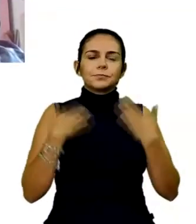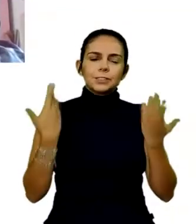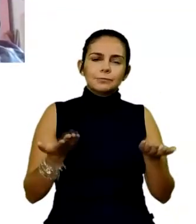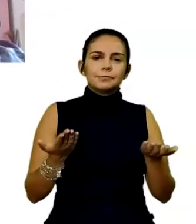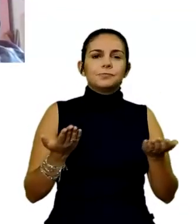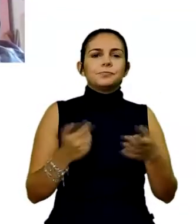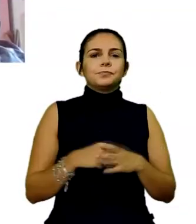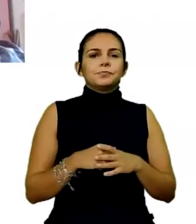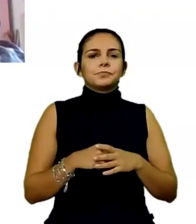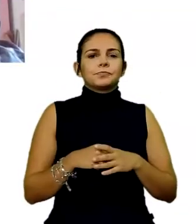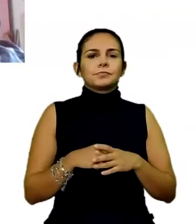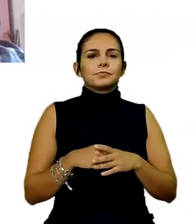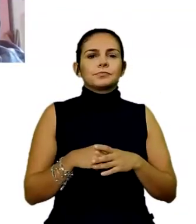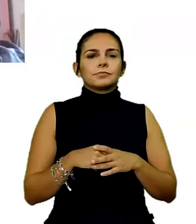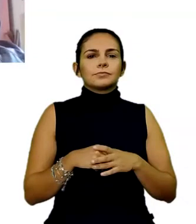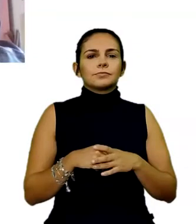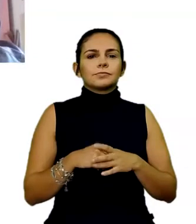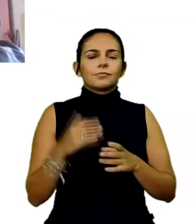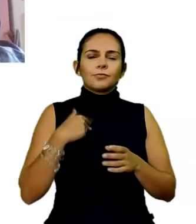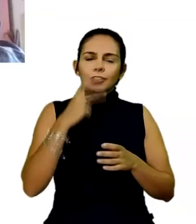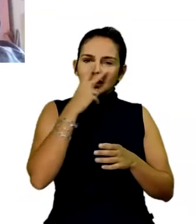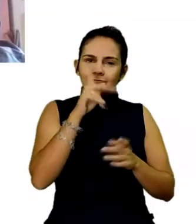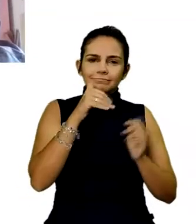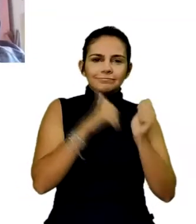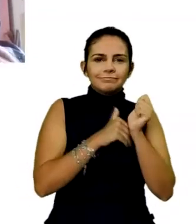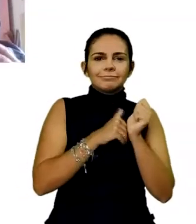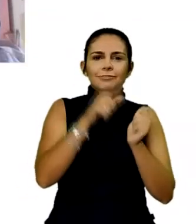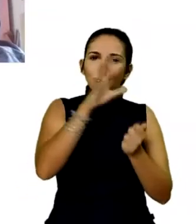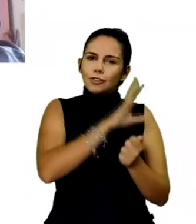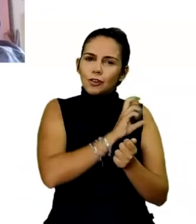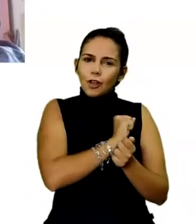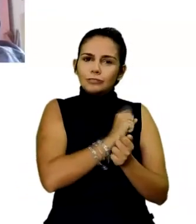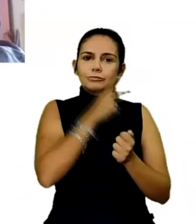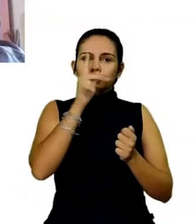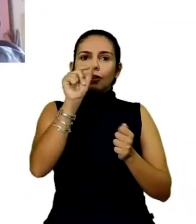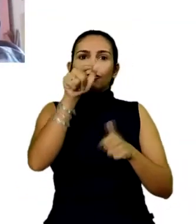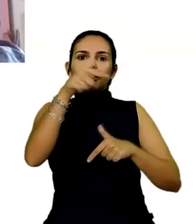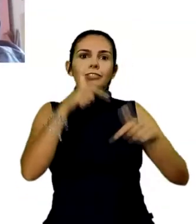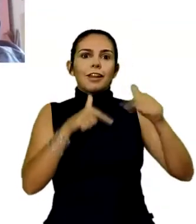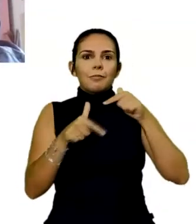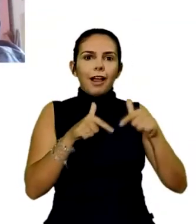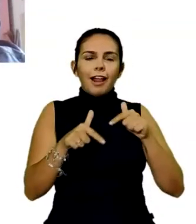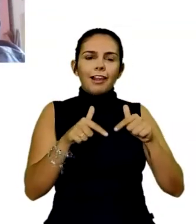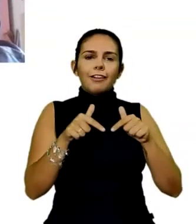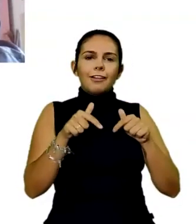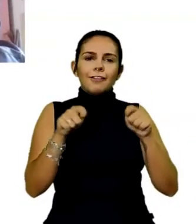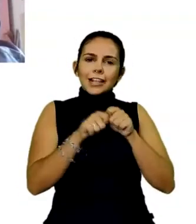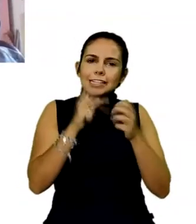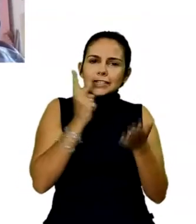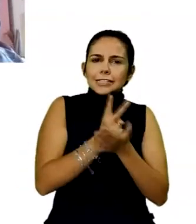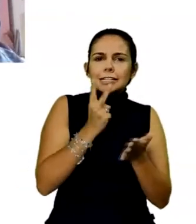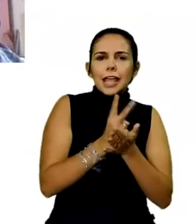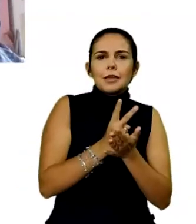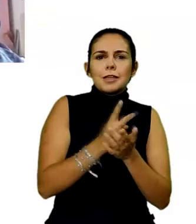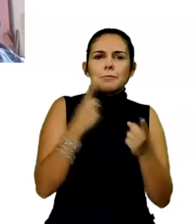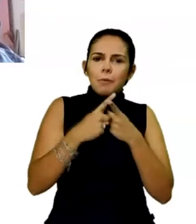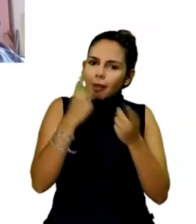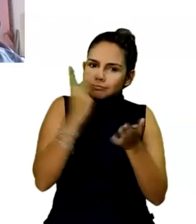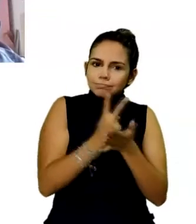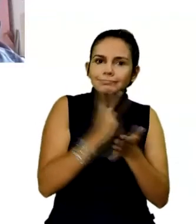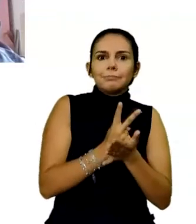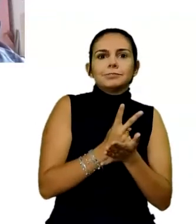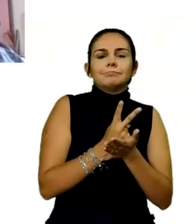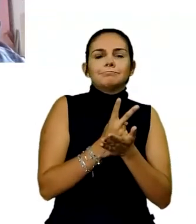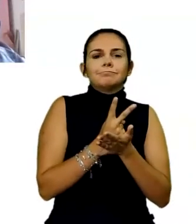Então, eu acho que o segredo é você gostar do que faz e fazer sempre, né? Porque eu acho que